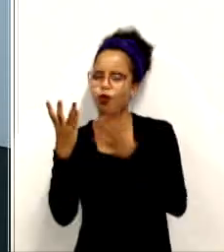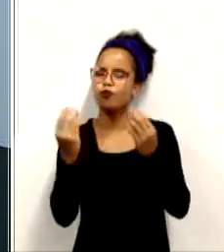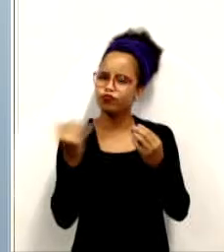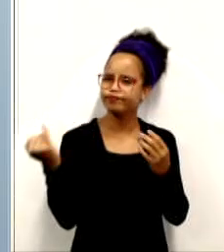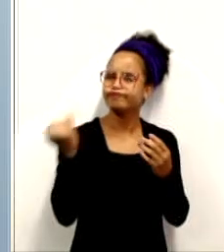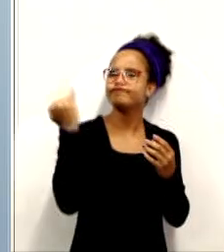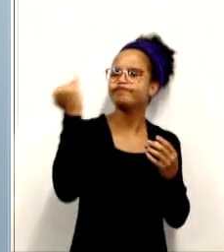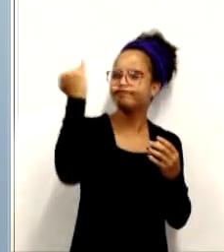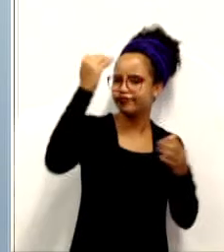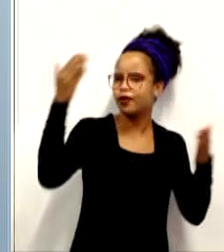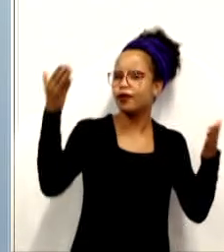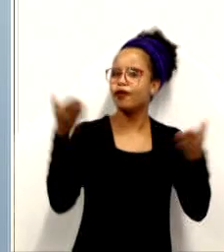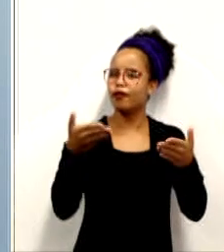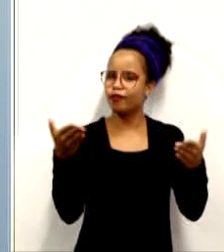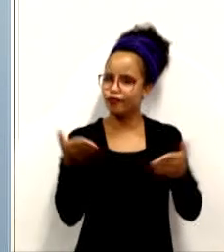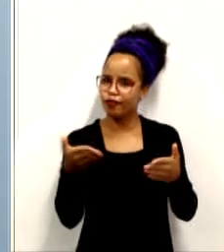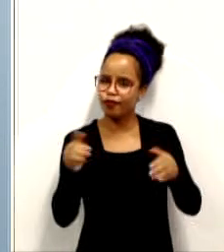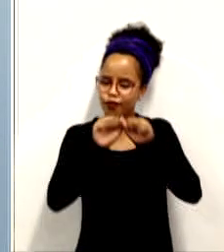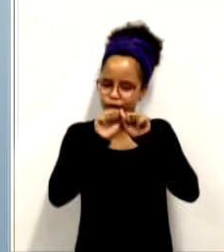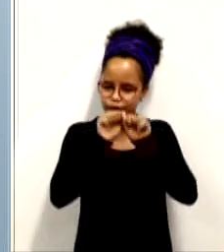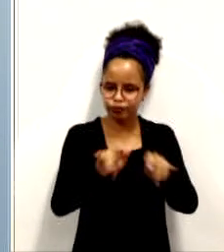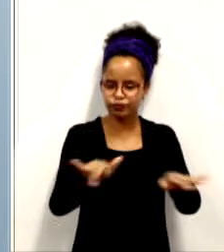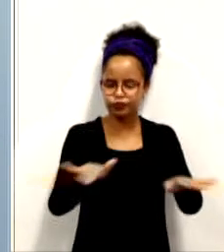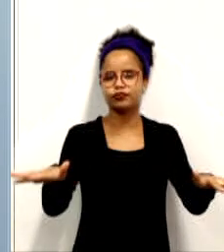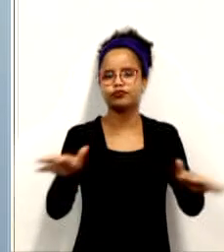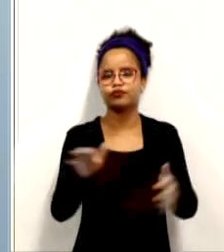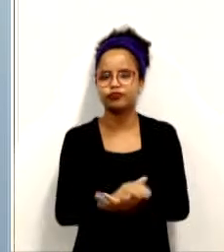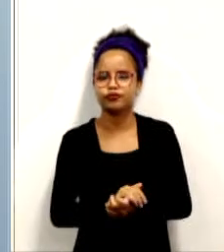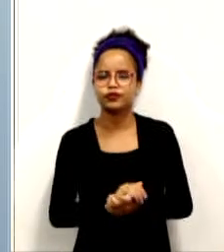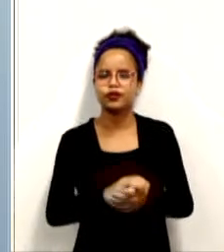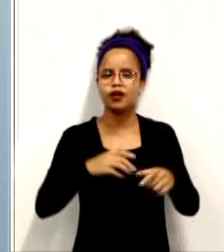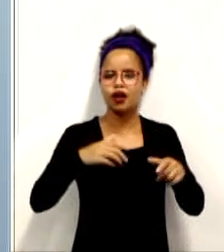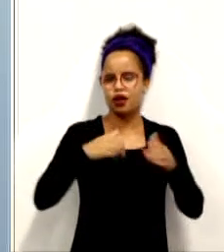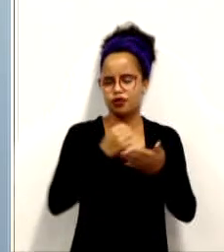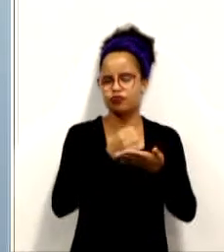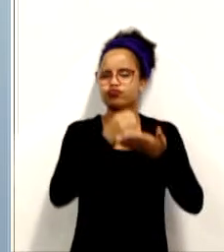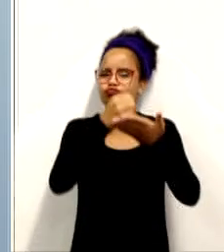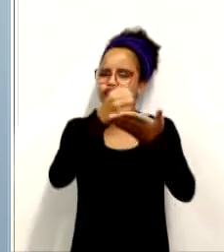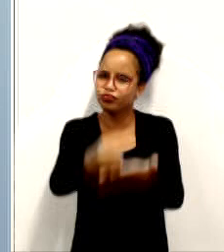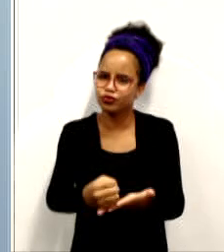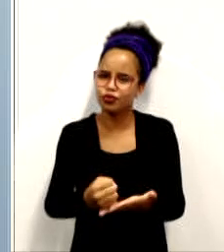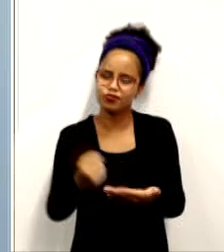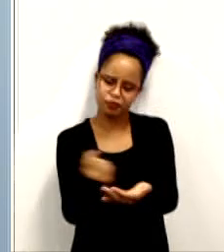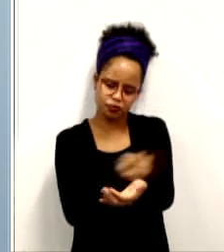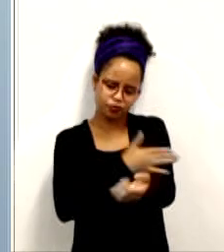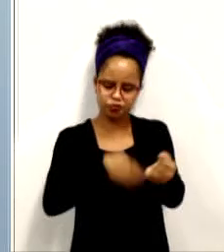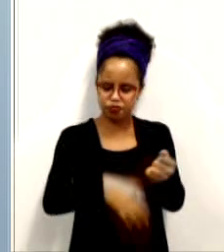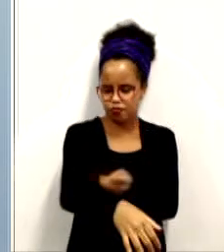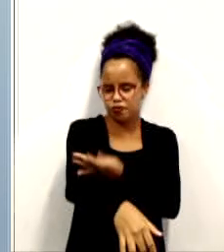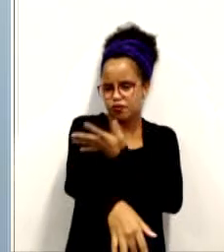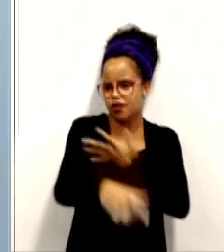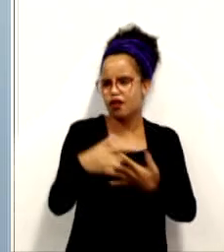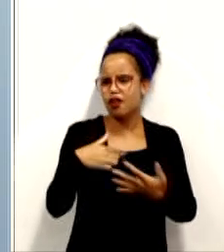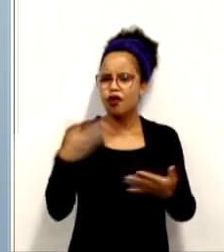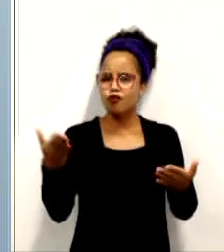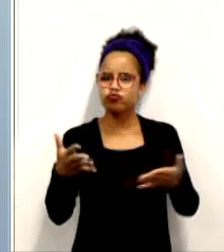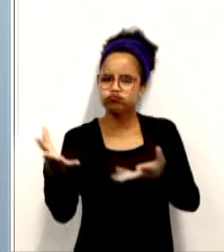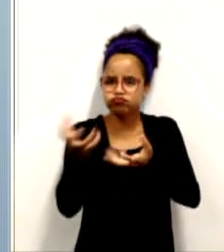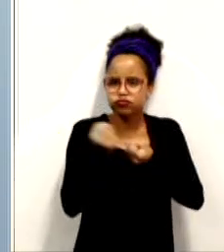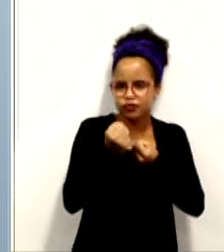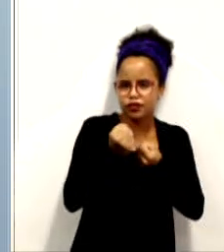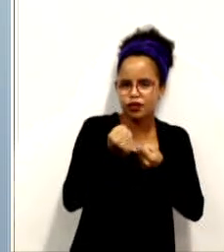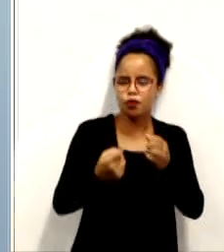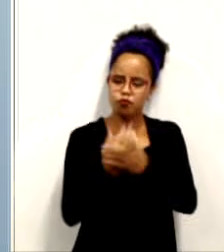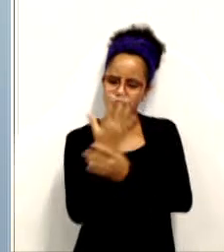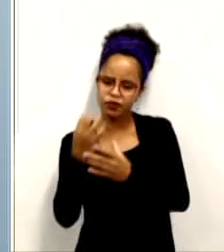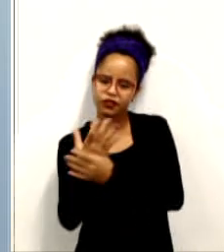pandemia, trabalhou tanto a questão das emoções, eu mesma adquiri plantas que eu nunca pensei em ter na minha casa, né? Então vamos falar um pouquinho